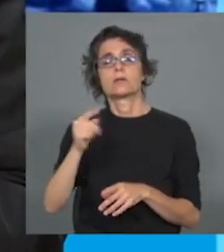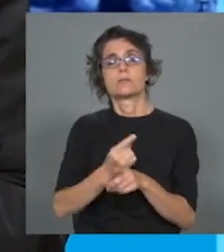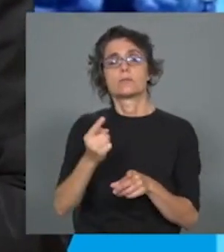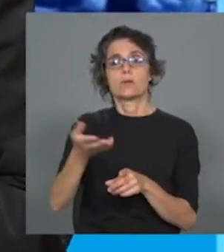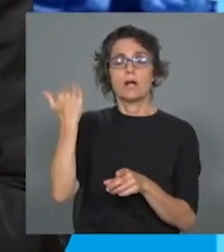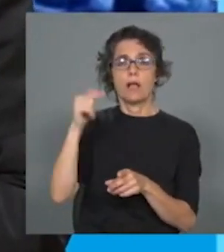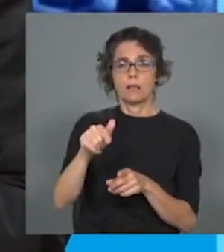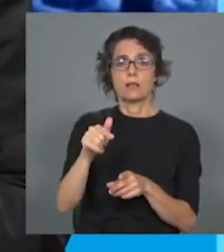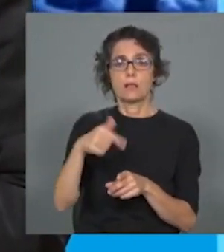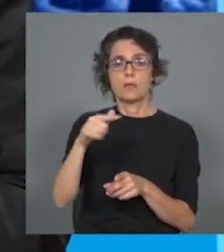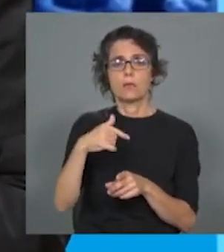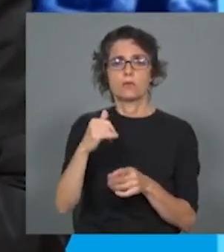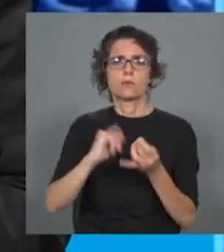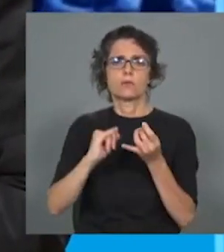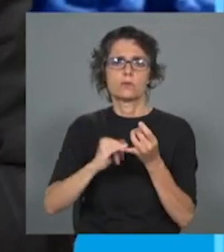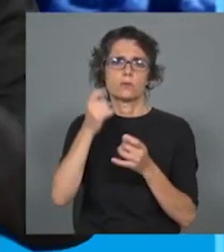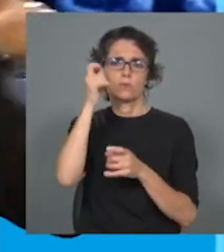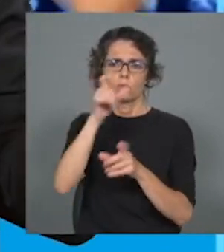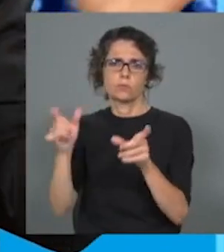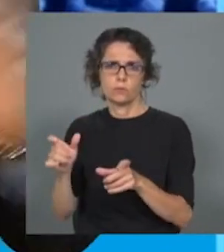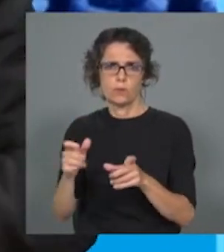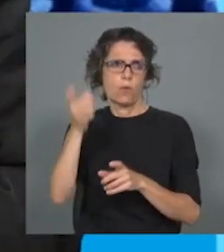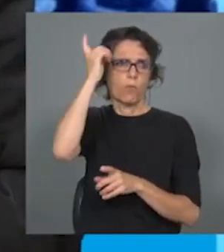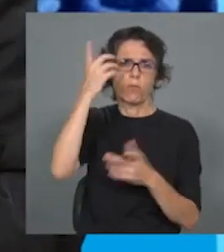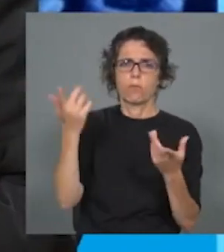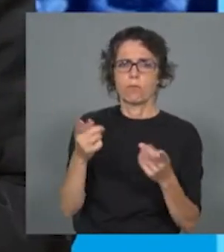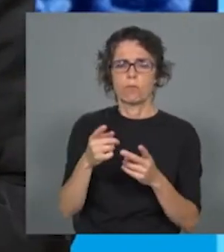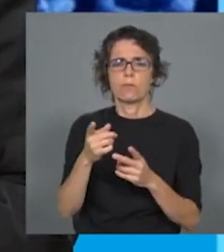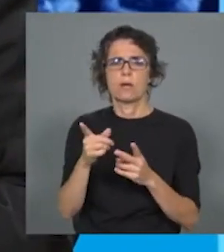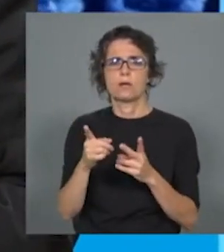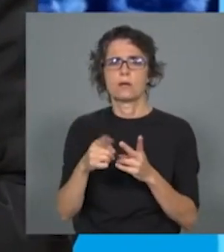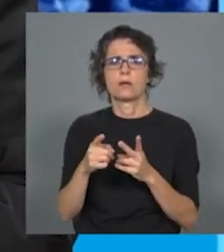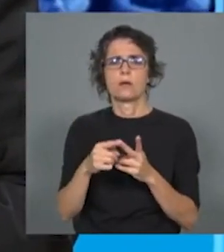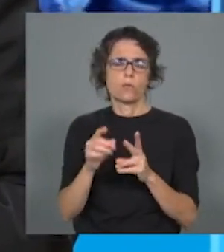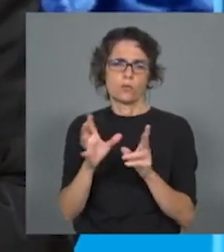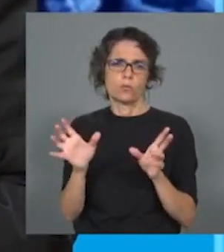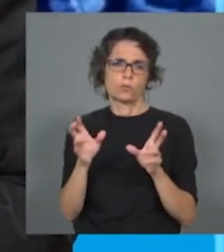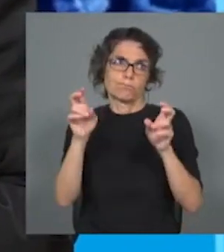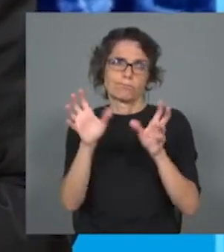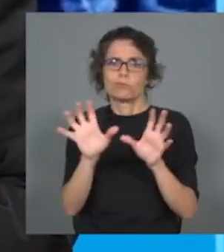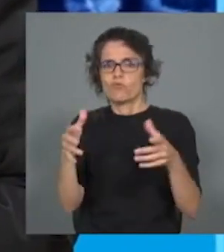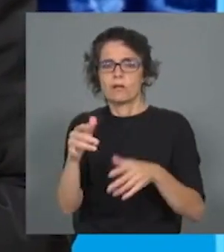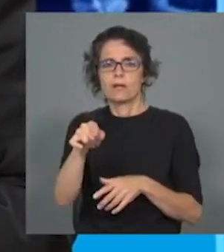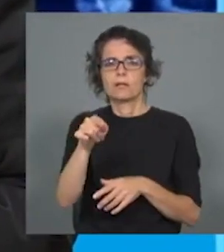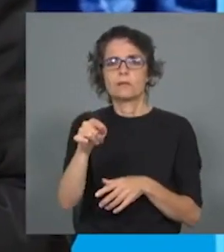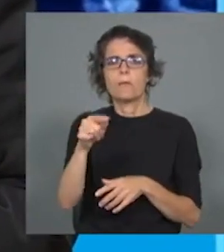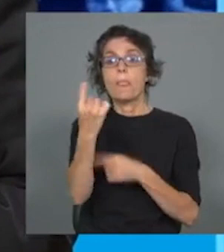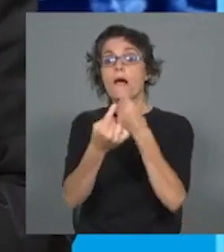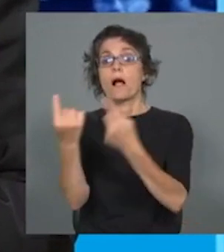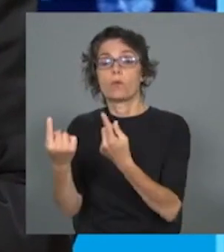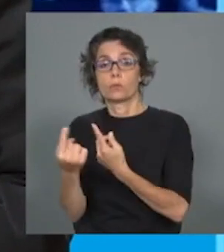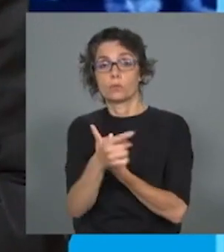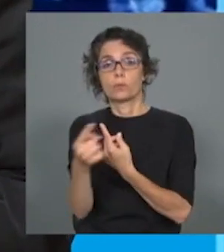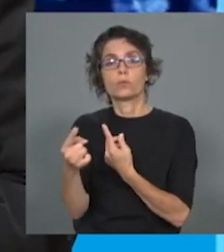centenas de associações humanitárias no país, bombeiros, assim mais vulgarmente dizendo, alguns que têm a presença